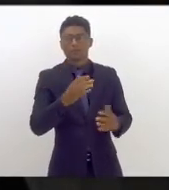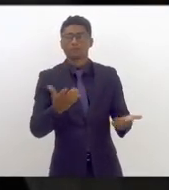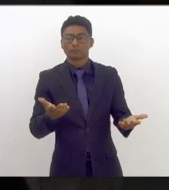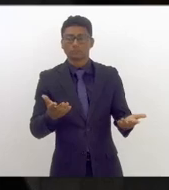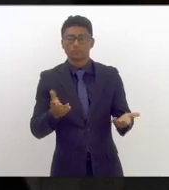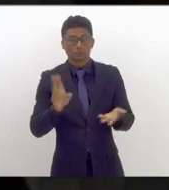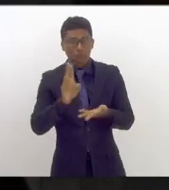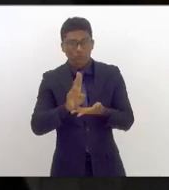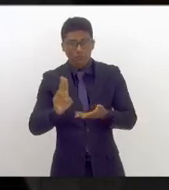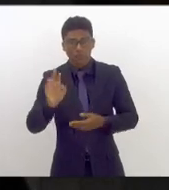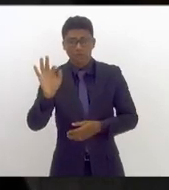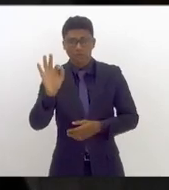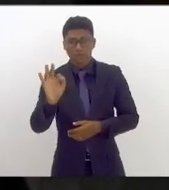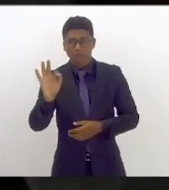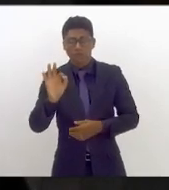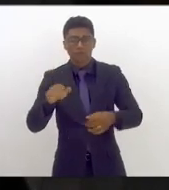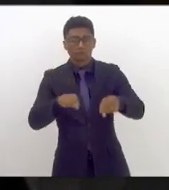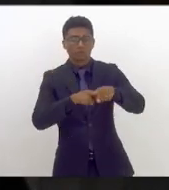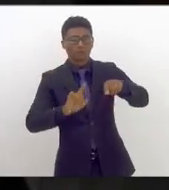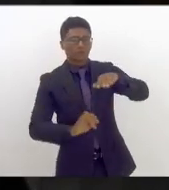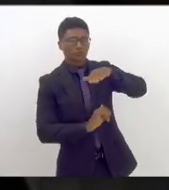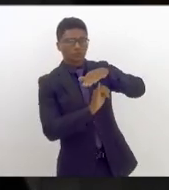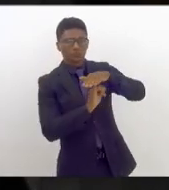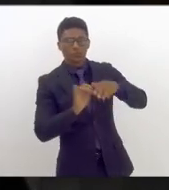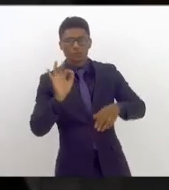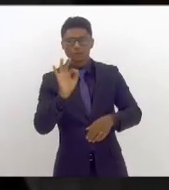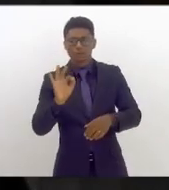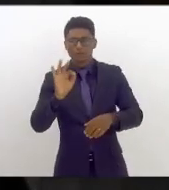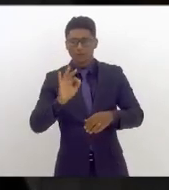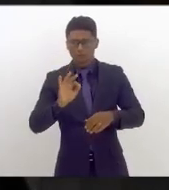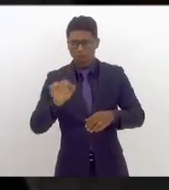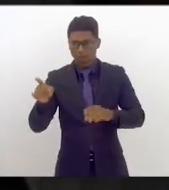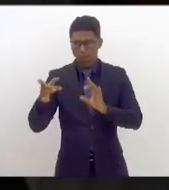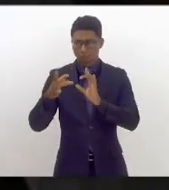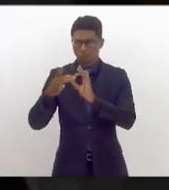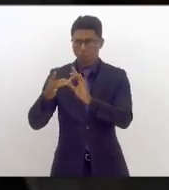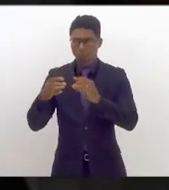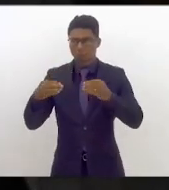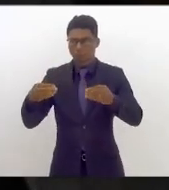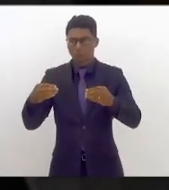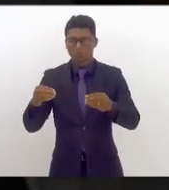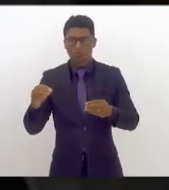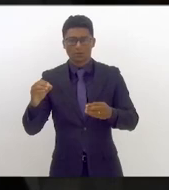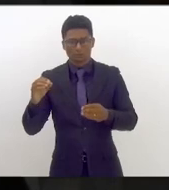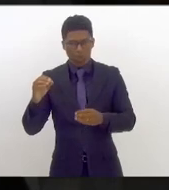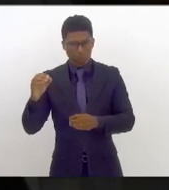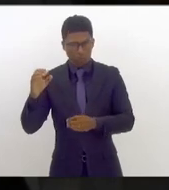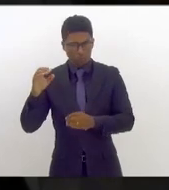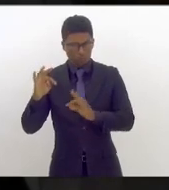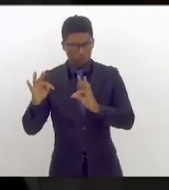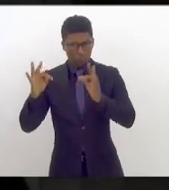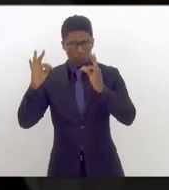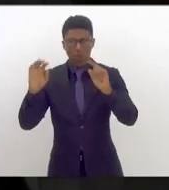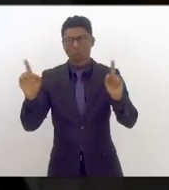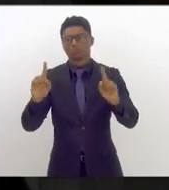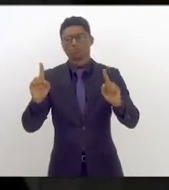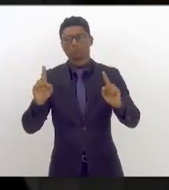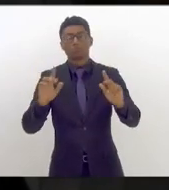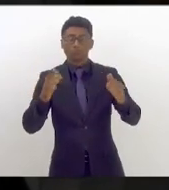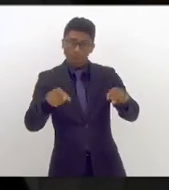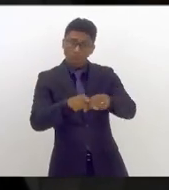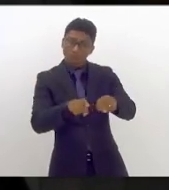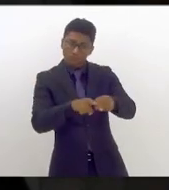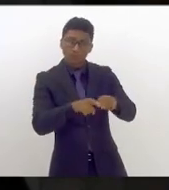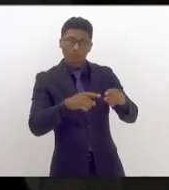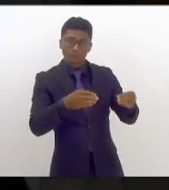os institutos federais, não estão vinculados ao Ministério da Ciência e Tecnologia, estão vinculados ao Ministério da Educação, mas integram, por óbvio, o